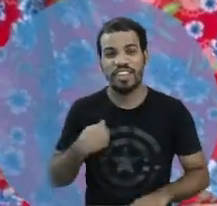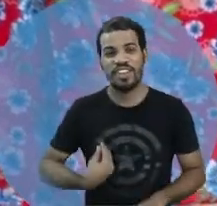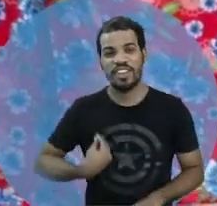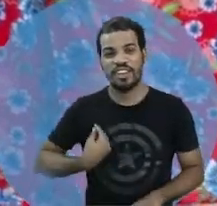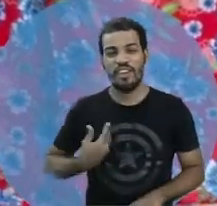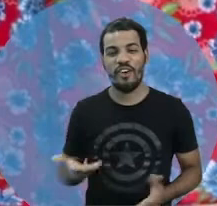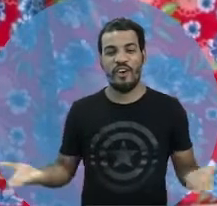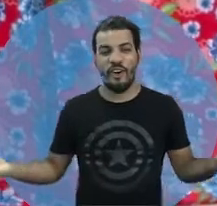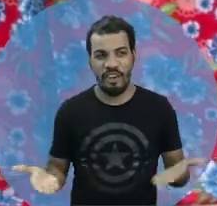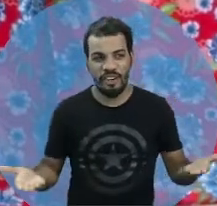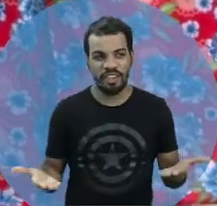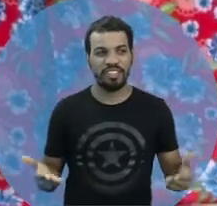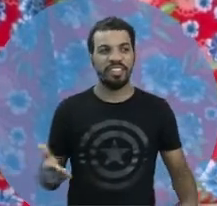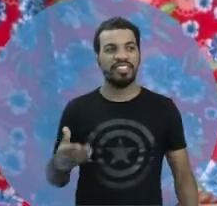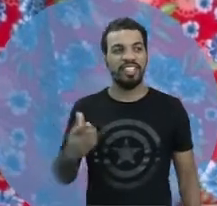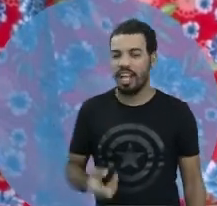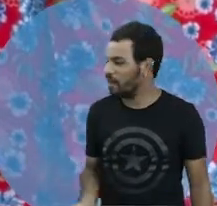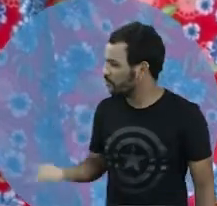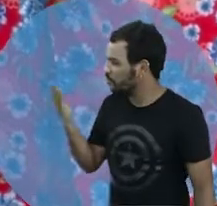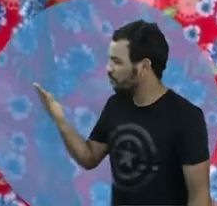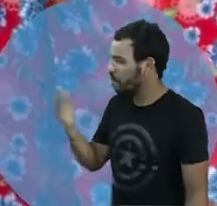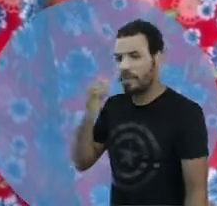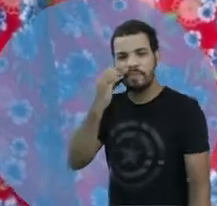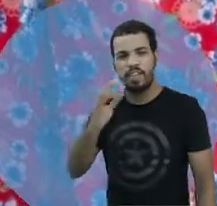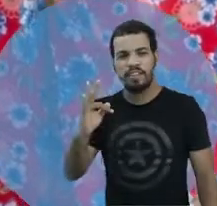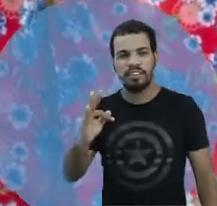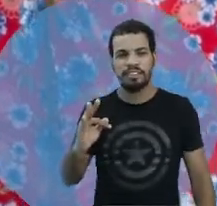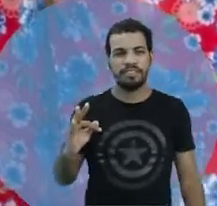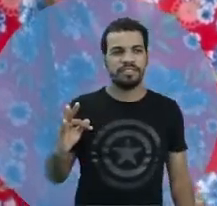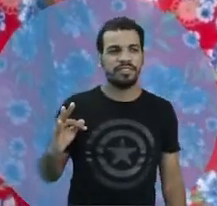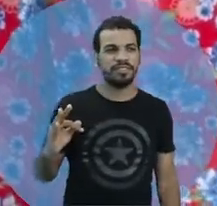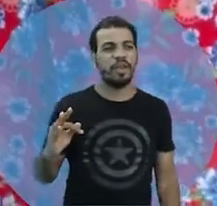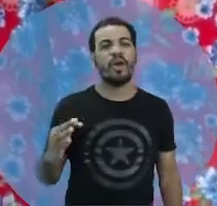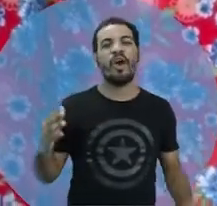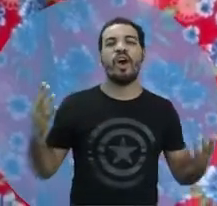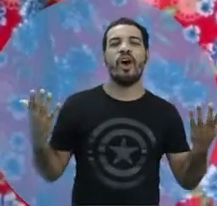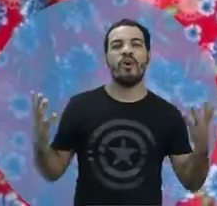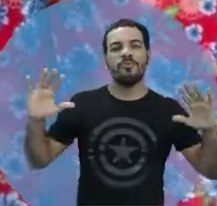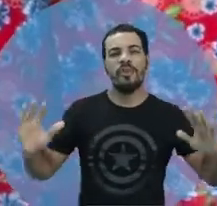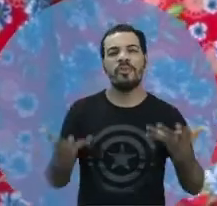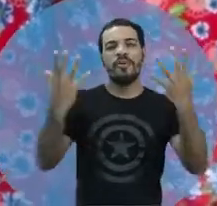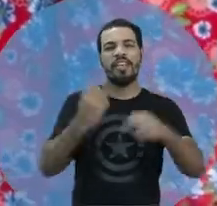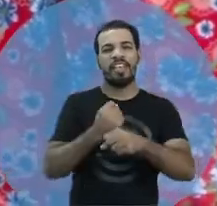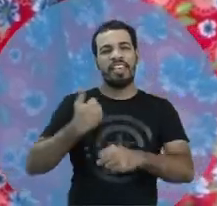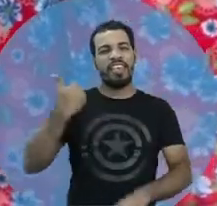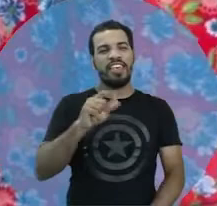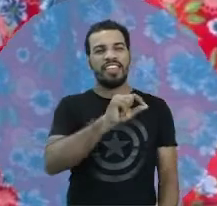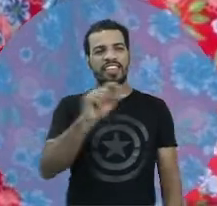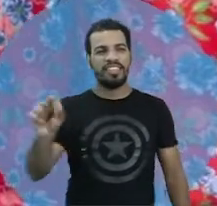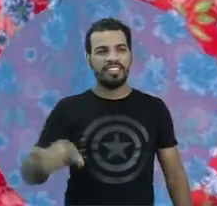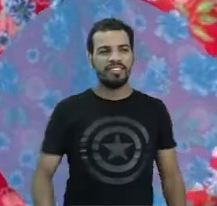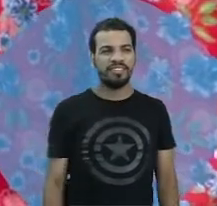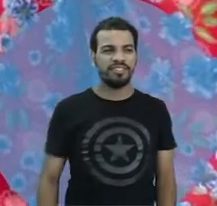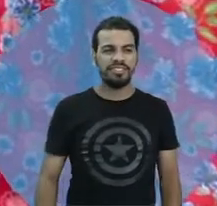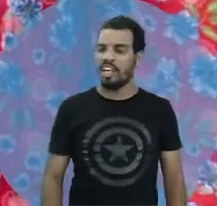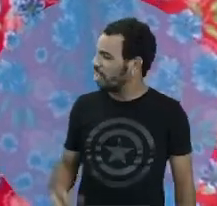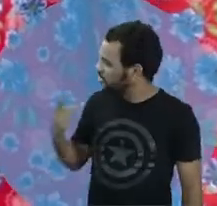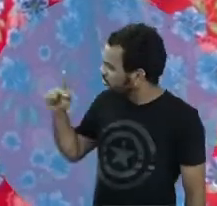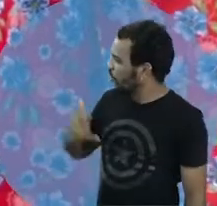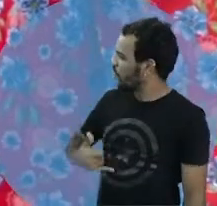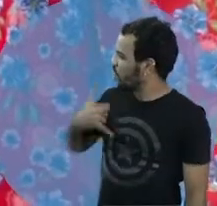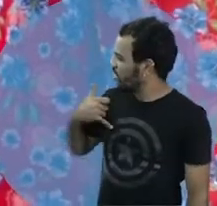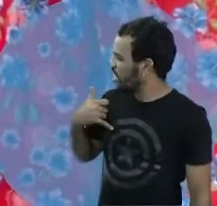a ilustre presença do grande Paulo Freire, comemorando o seu centenário. É o seu aniversário, o